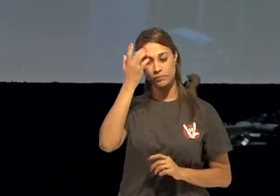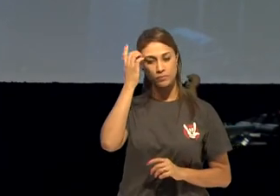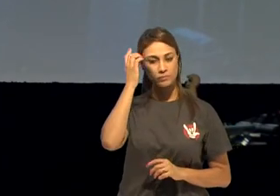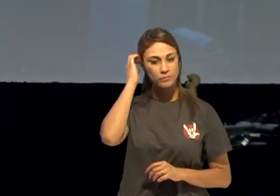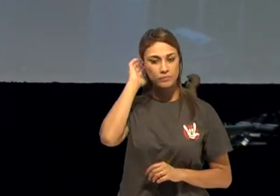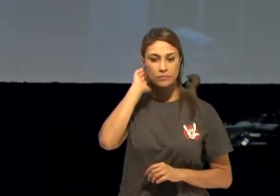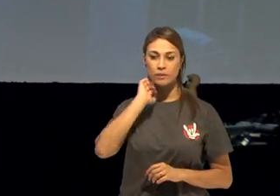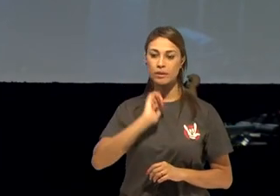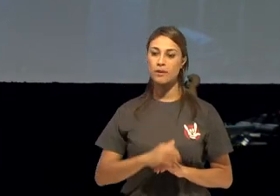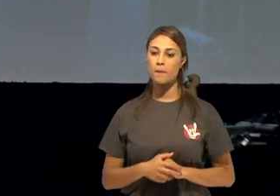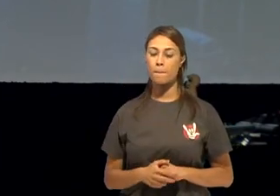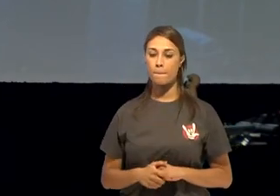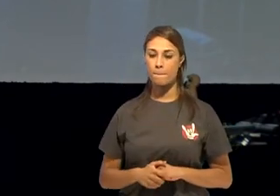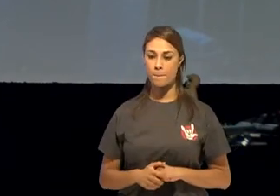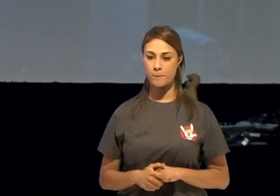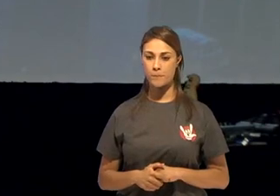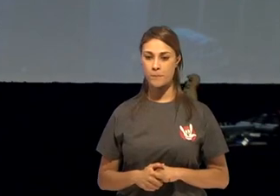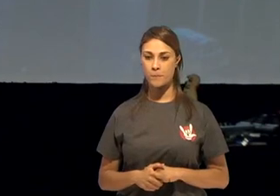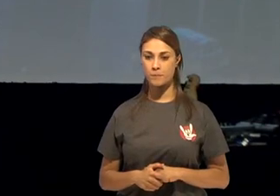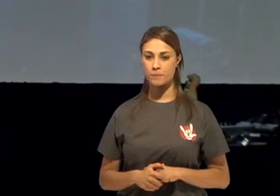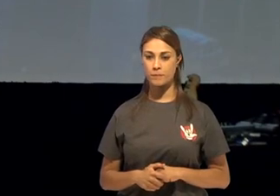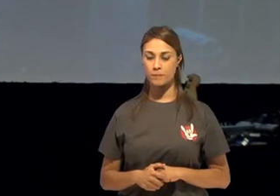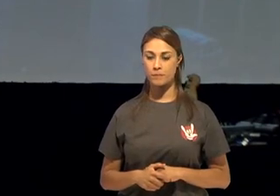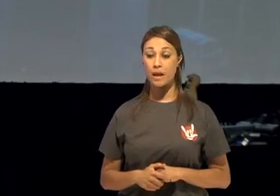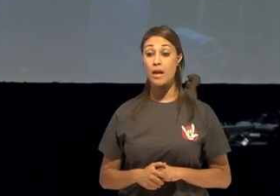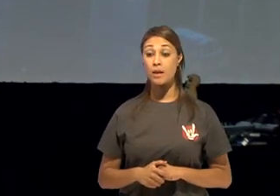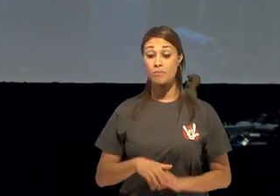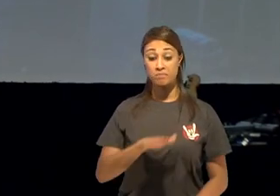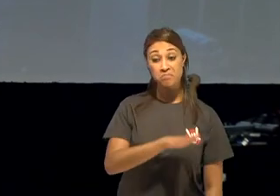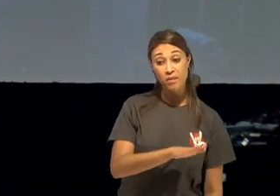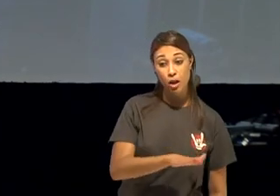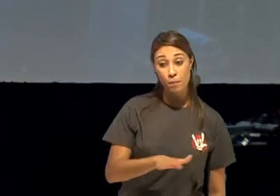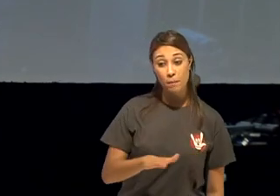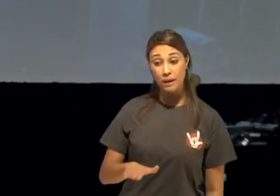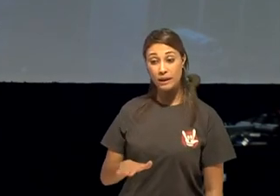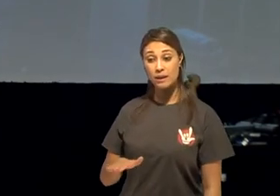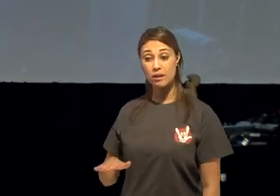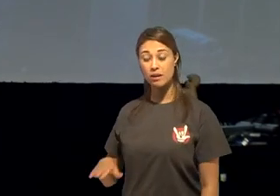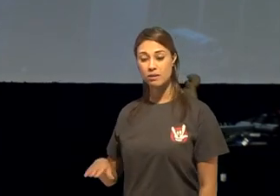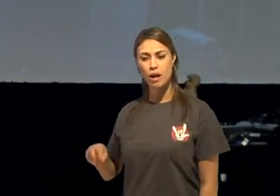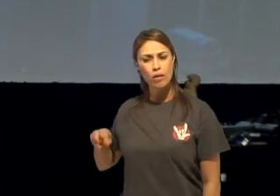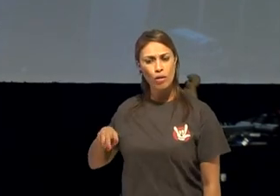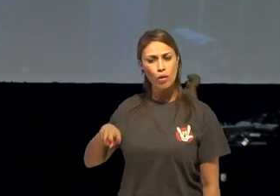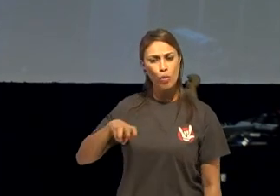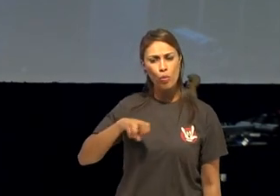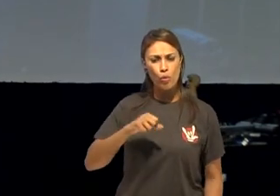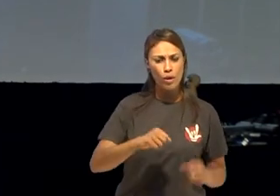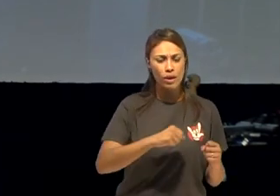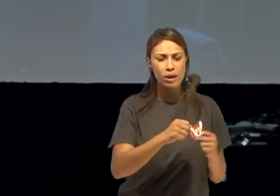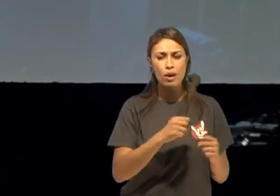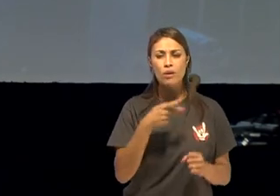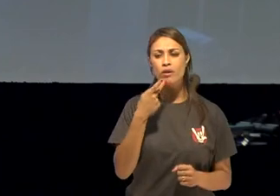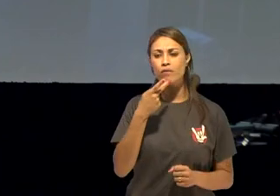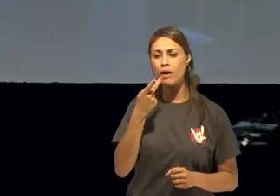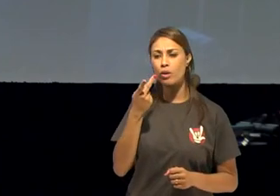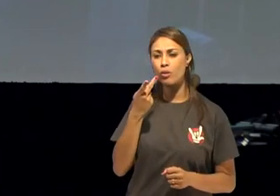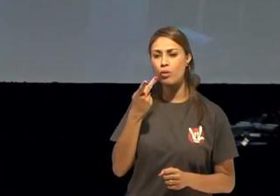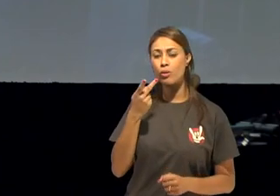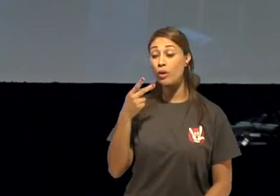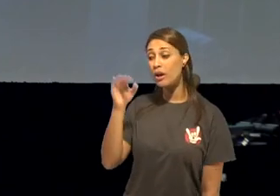saiu correndo do quarto, foi até ela e falou: tio, o que você falou para o tio Guilherme? Porque ele está chorando.